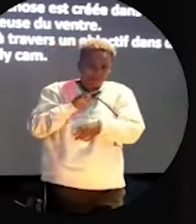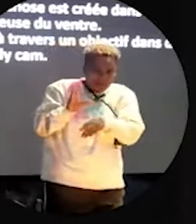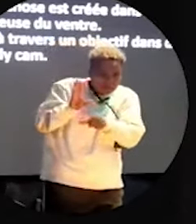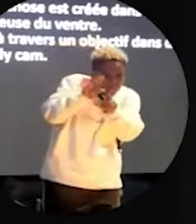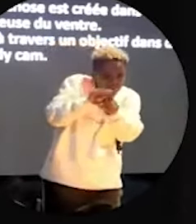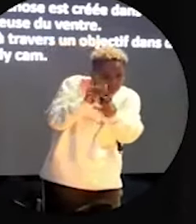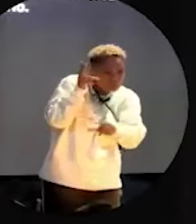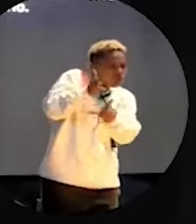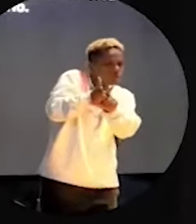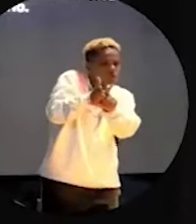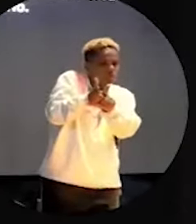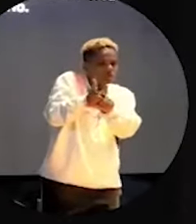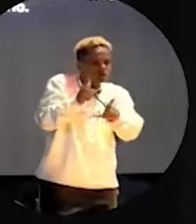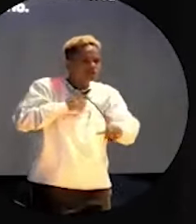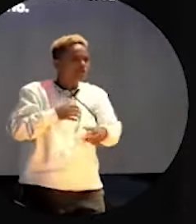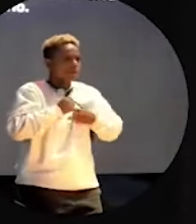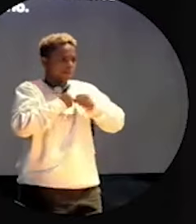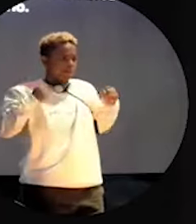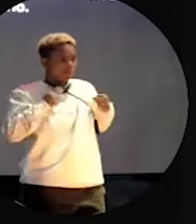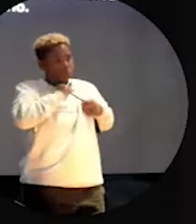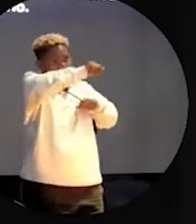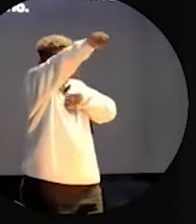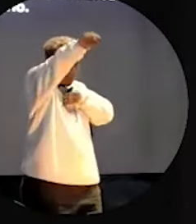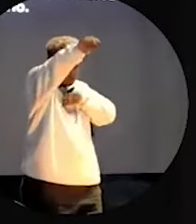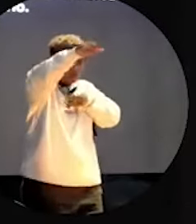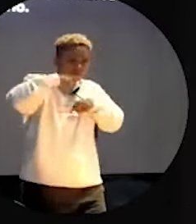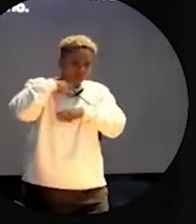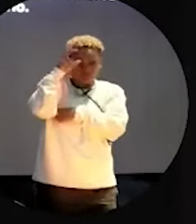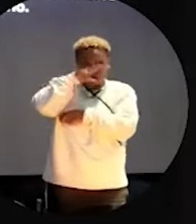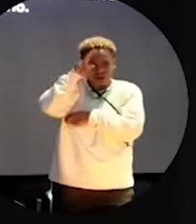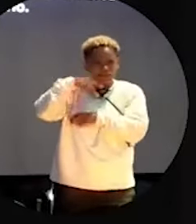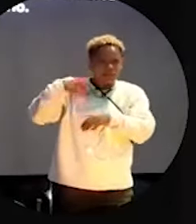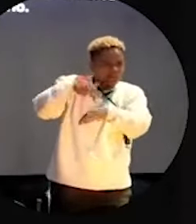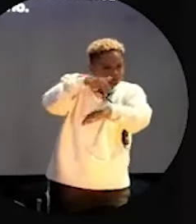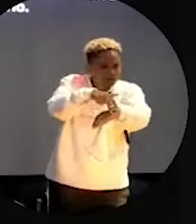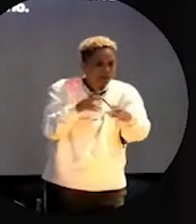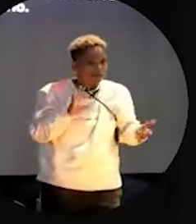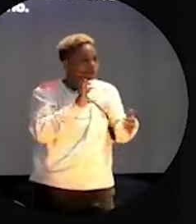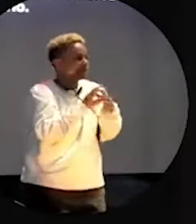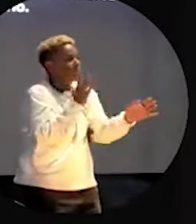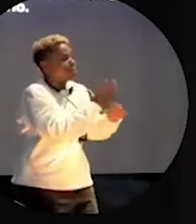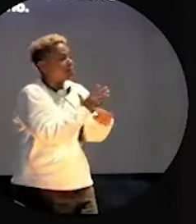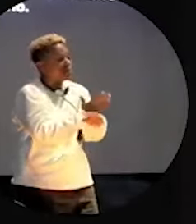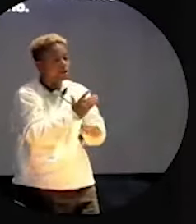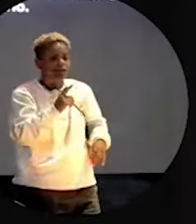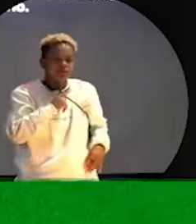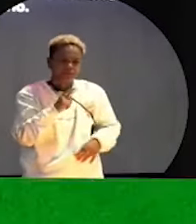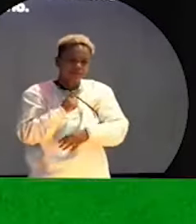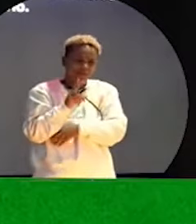From Superman to Super Mario to Da Vinci, bridging many gaps between Da Vinci and